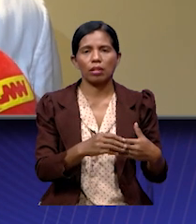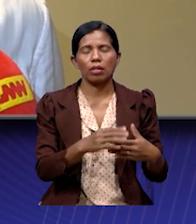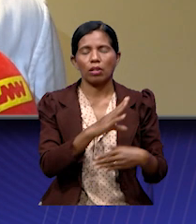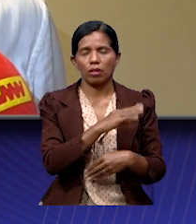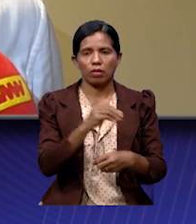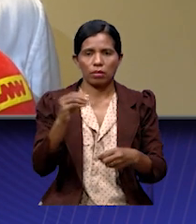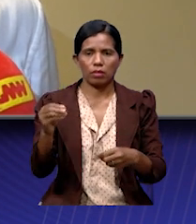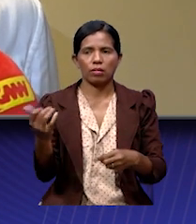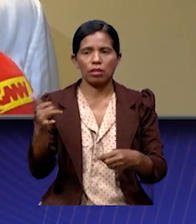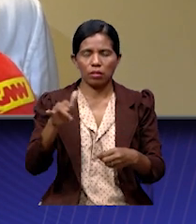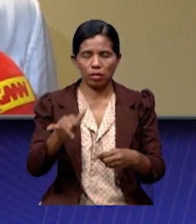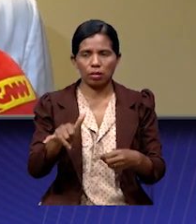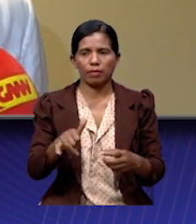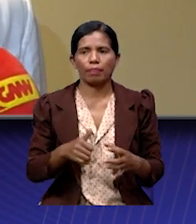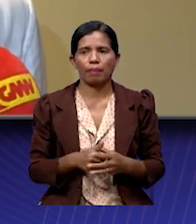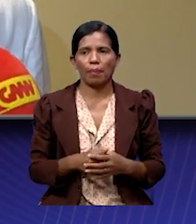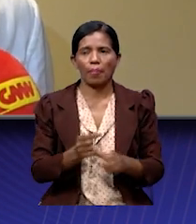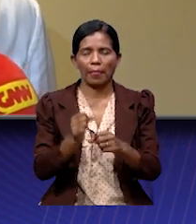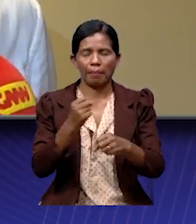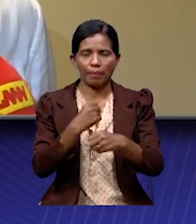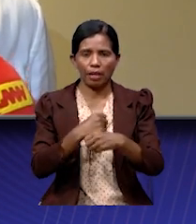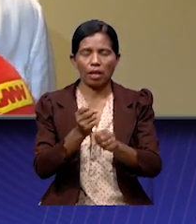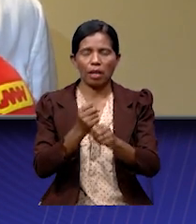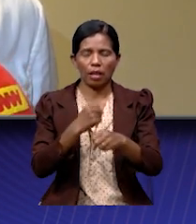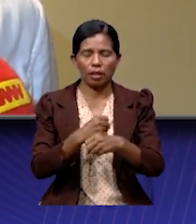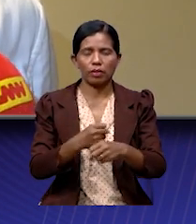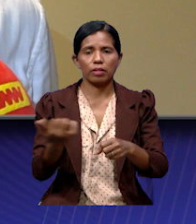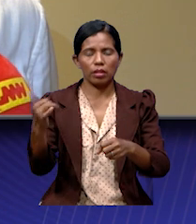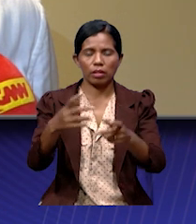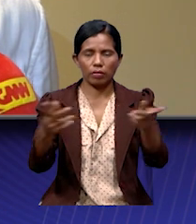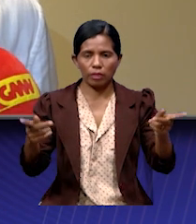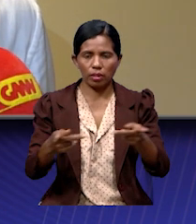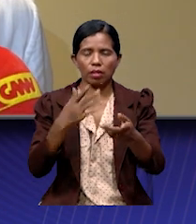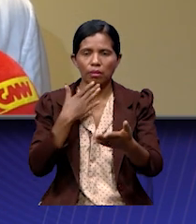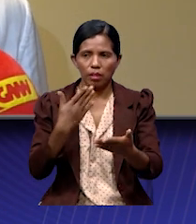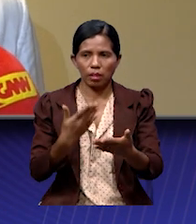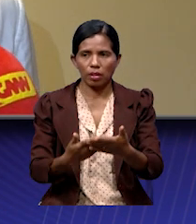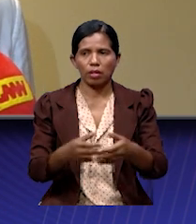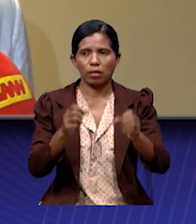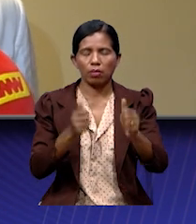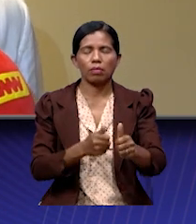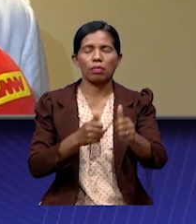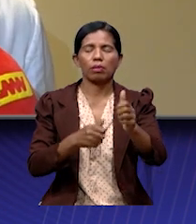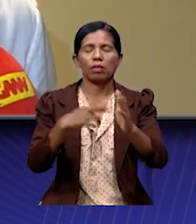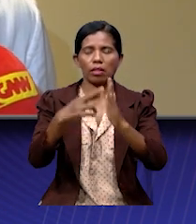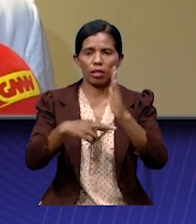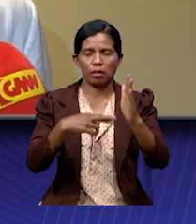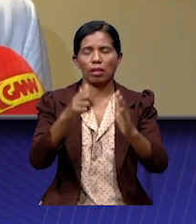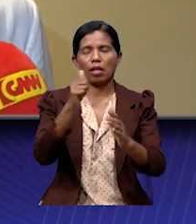mos halo serni fatin a nibe prensa requisito nibe a impe